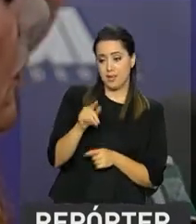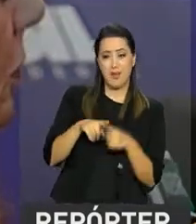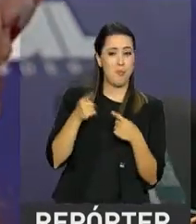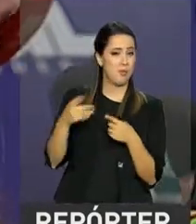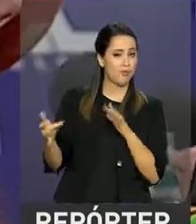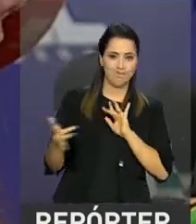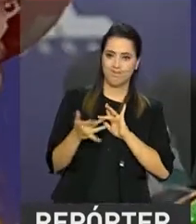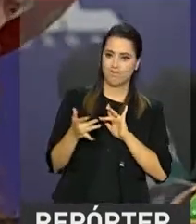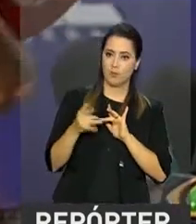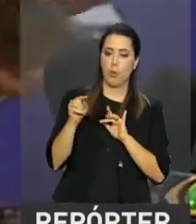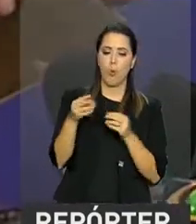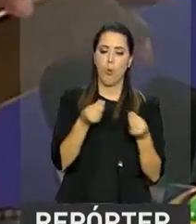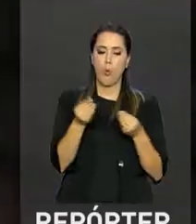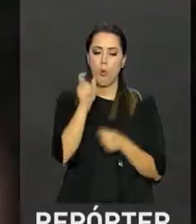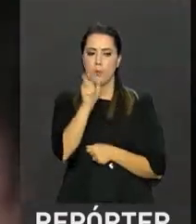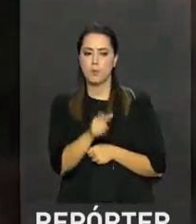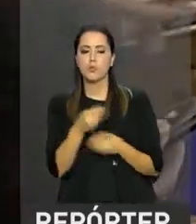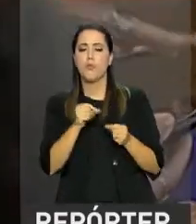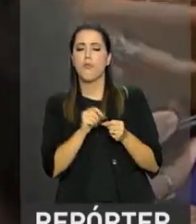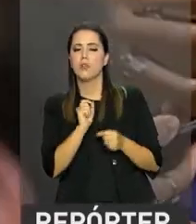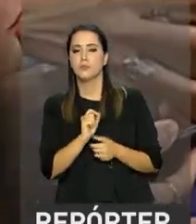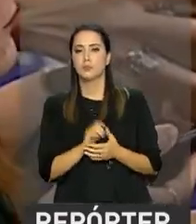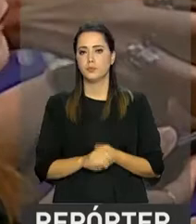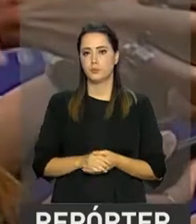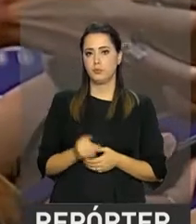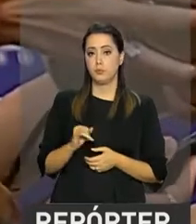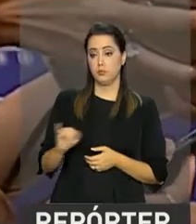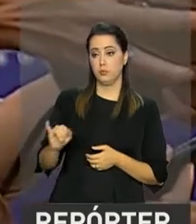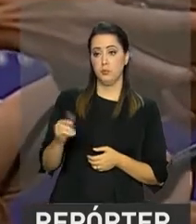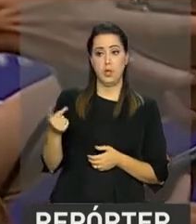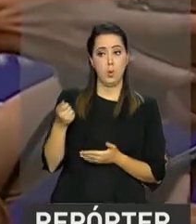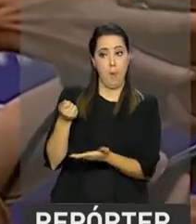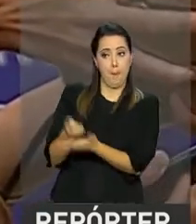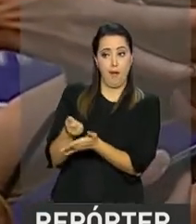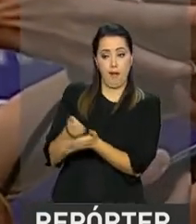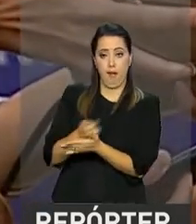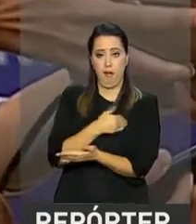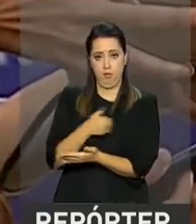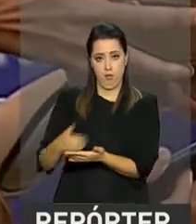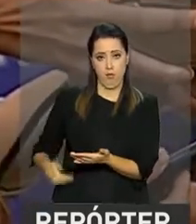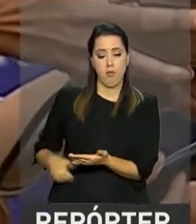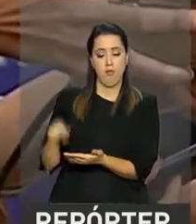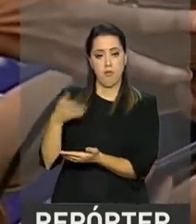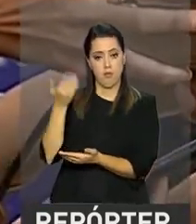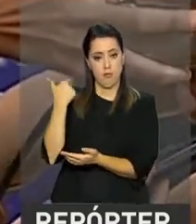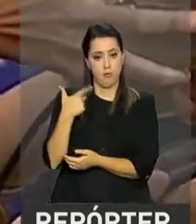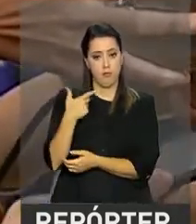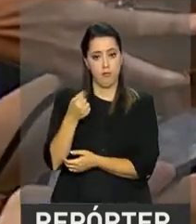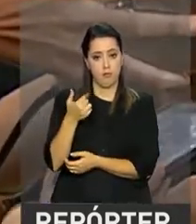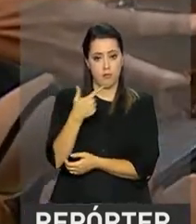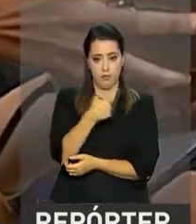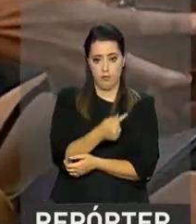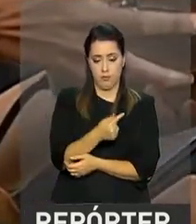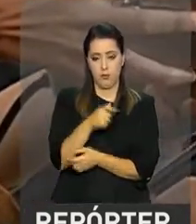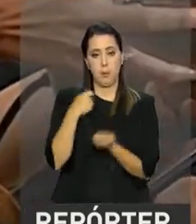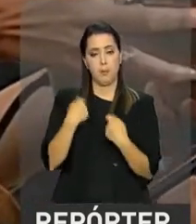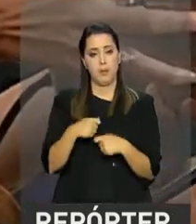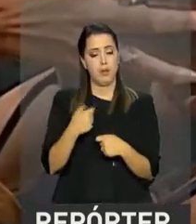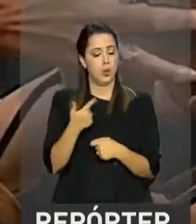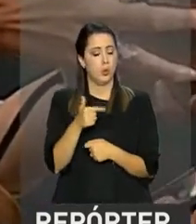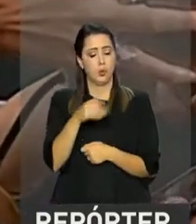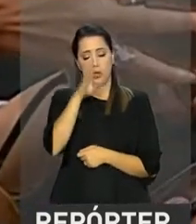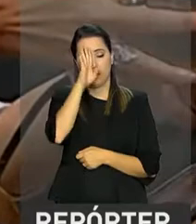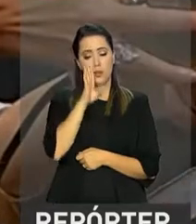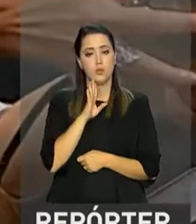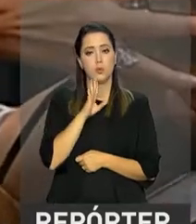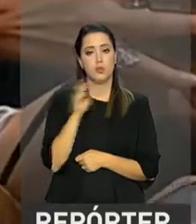fica a situação deste candidato olha gente se ele não ressarcir o estado do gasto feito em 2017 ele não terá